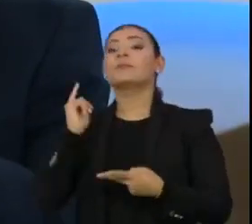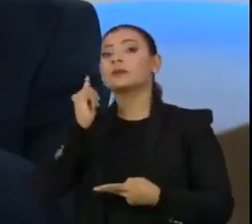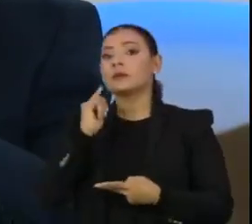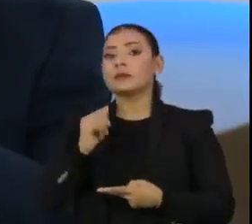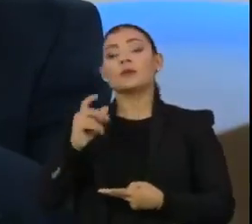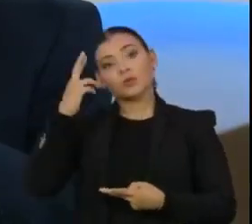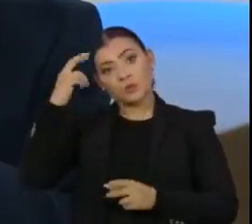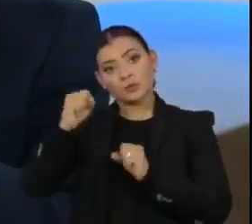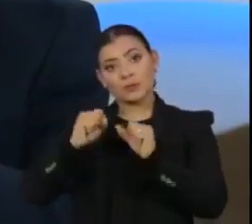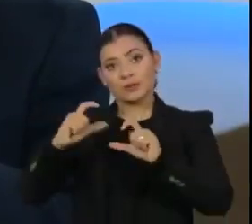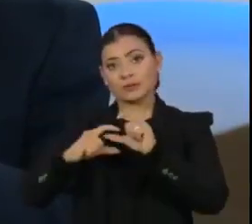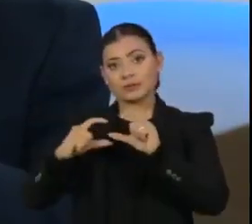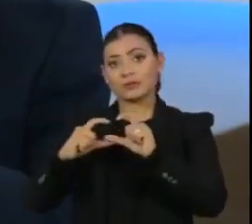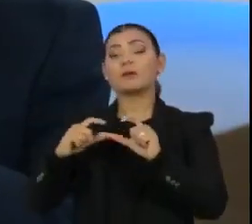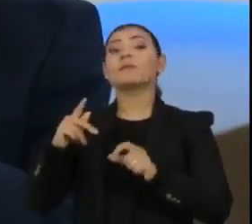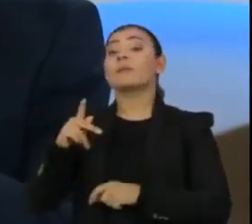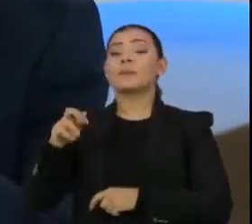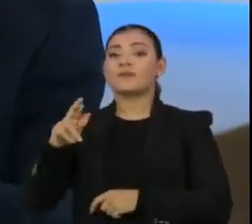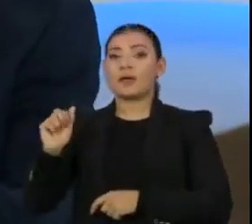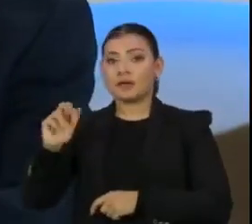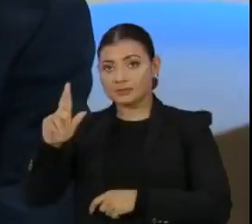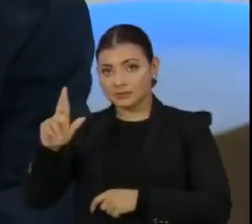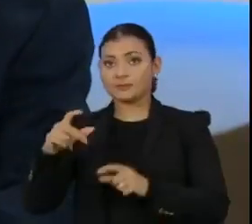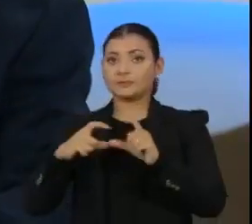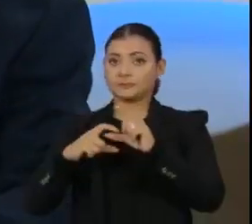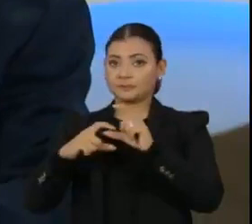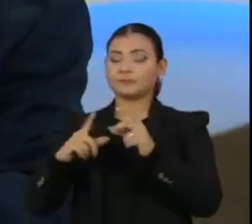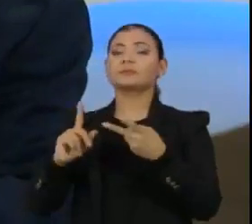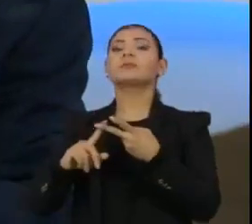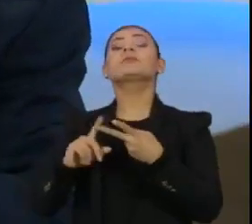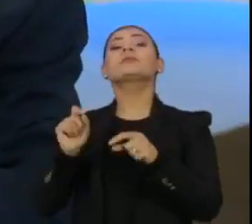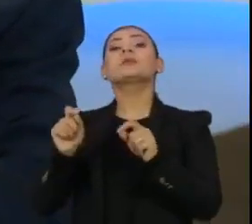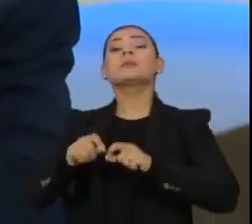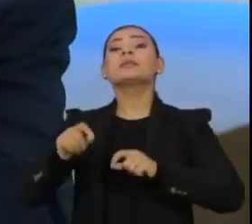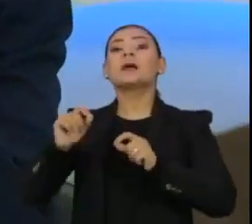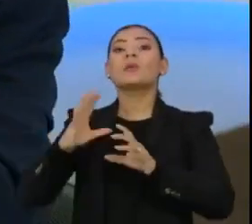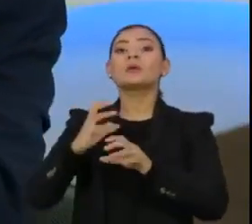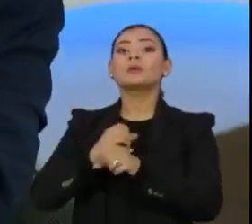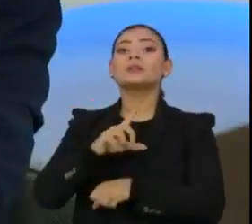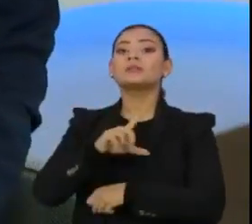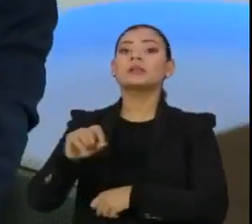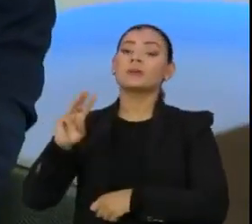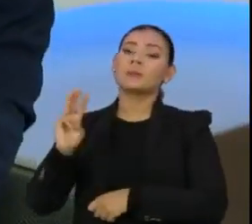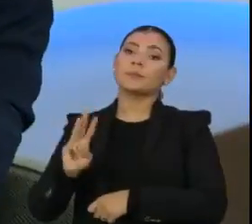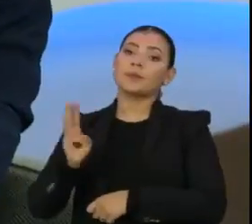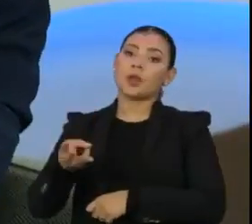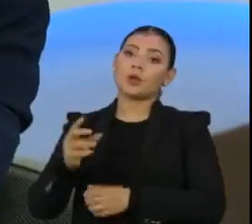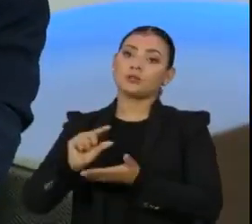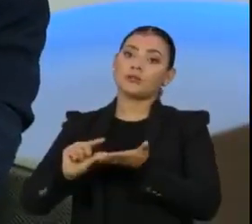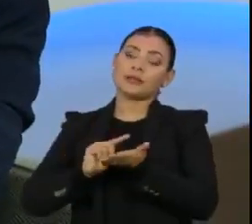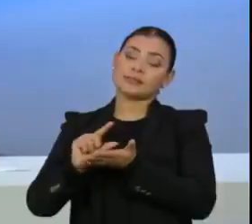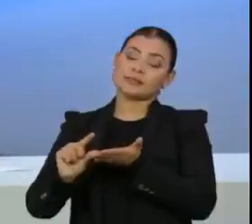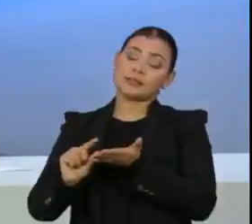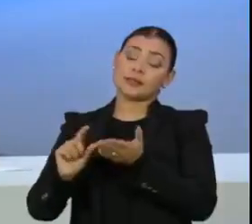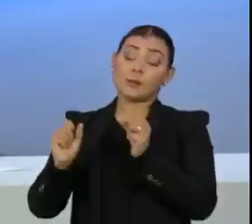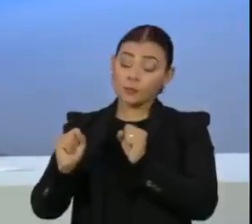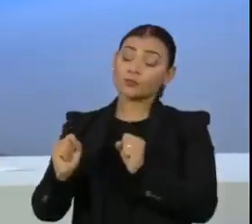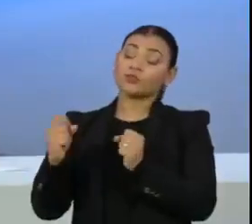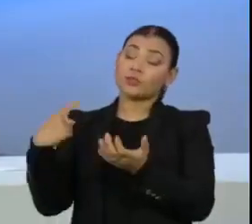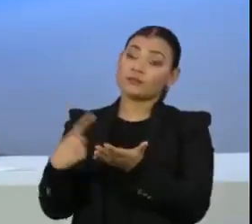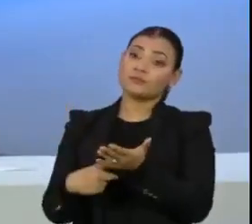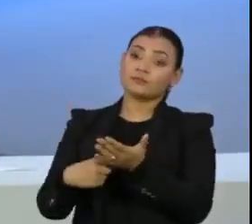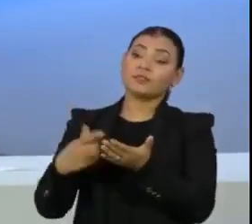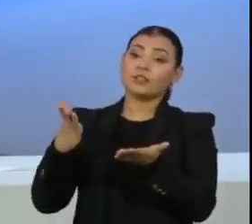da Pfizer, o Dr. Carlos Murilo, aponta que nós poderíamos ter pelo menos 100 milhões de doses de vacinas